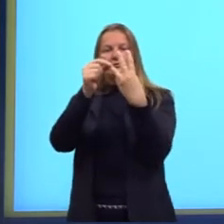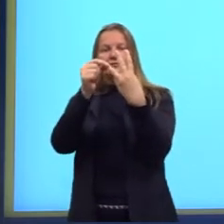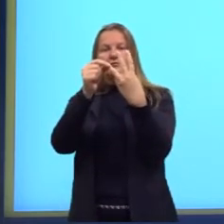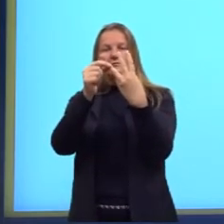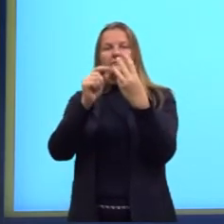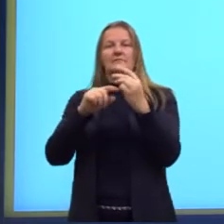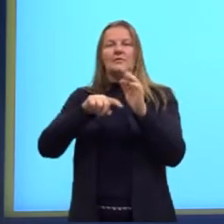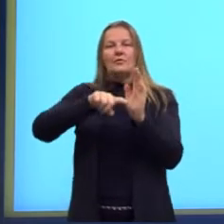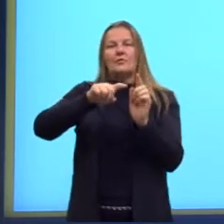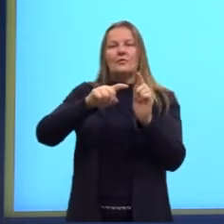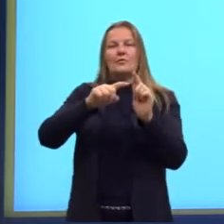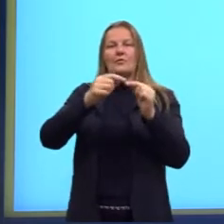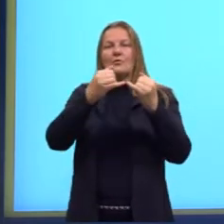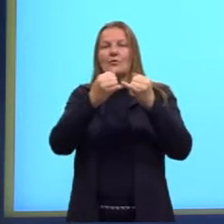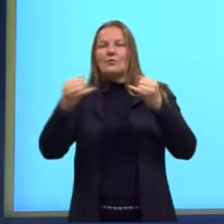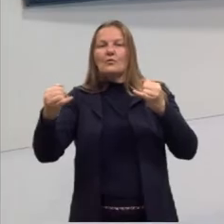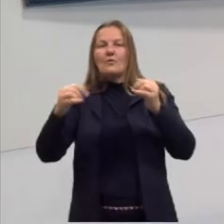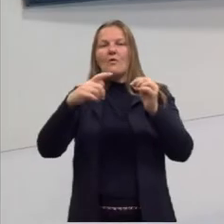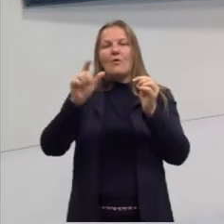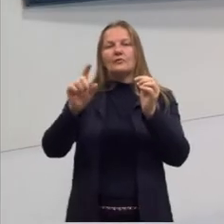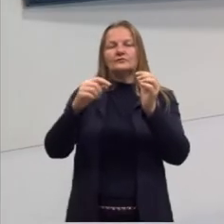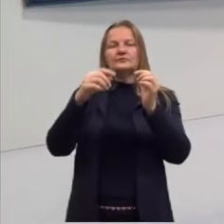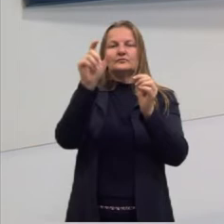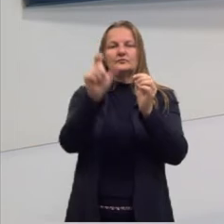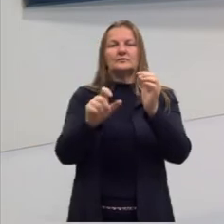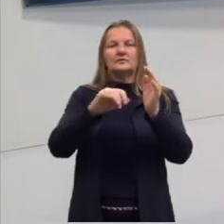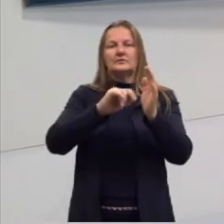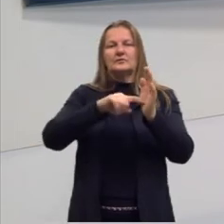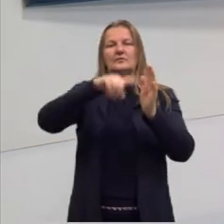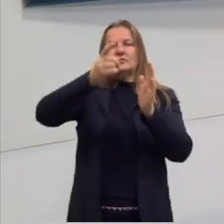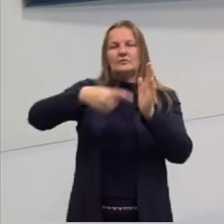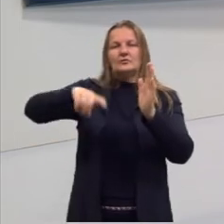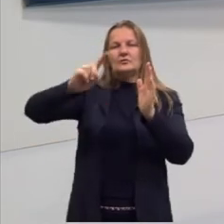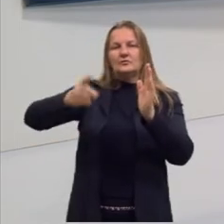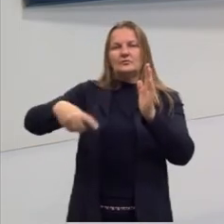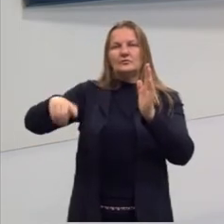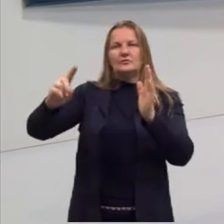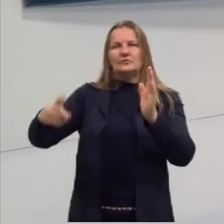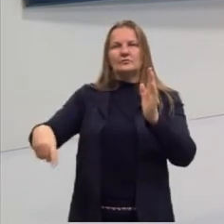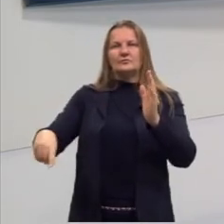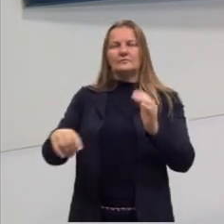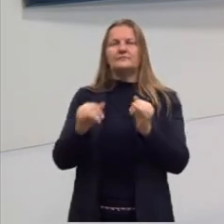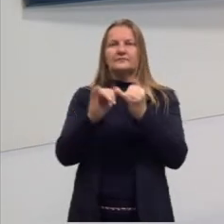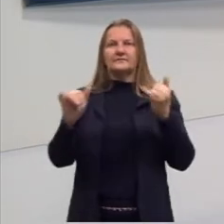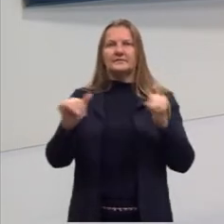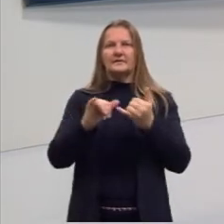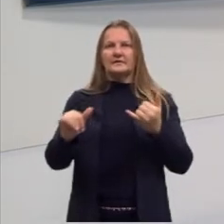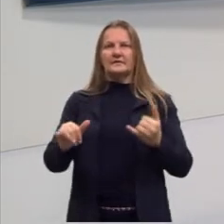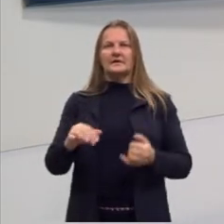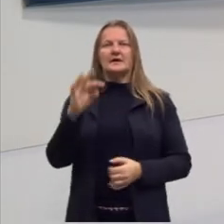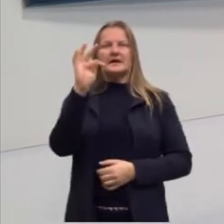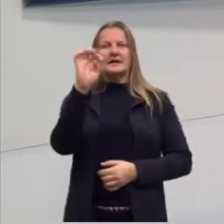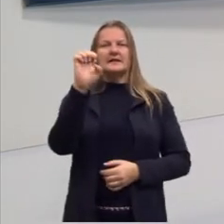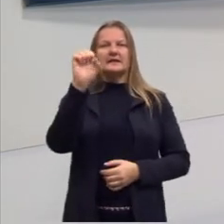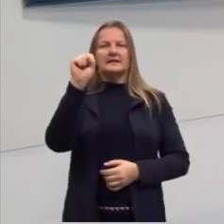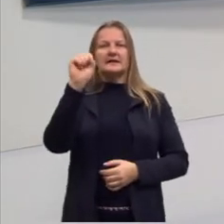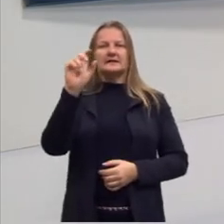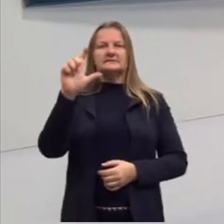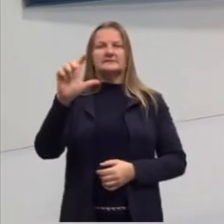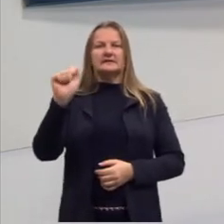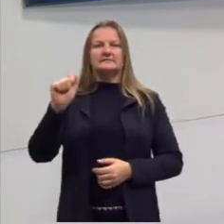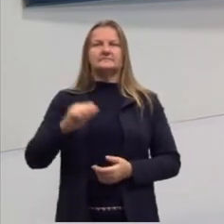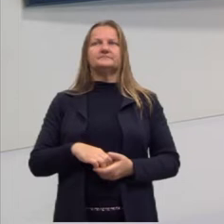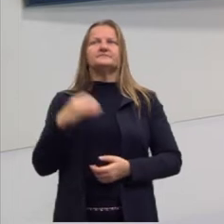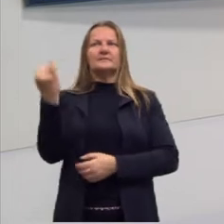defendiam não é uma corrente contínua e o outro alternada Tá mas é importante a gente lembrar então do Tesla é uma figura